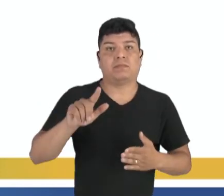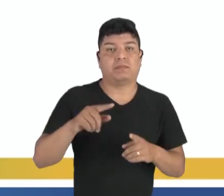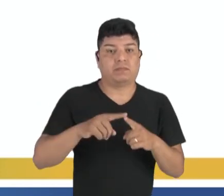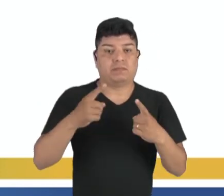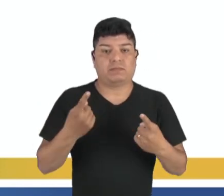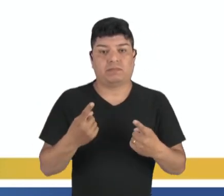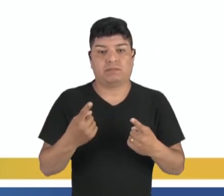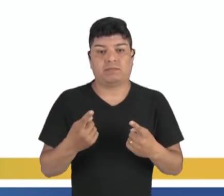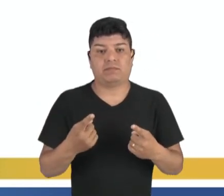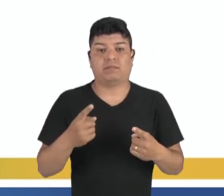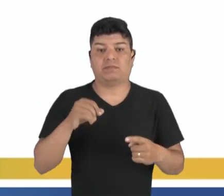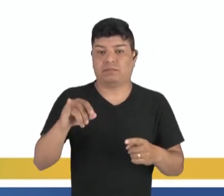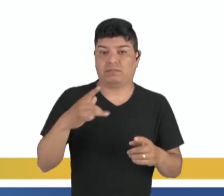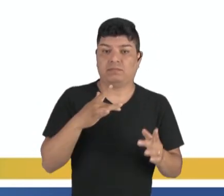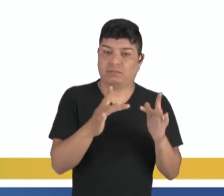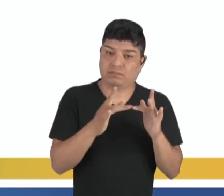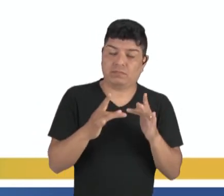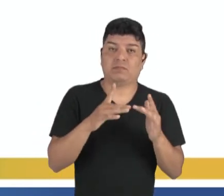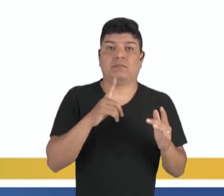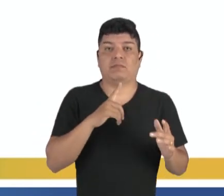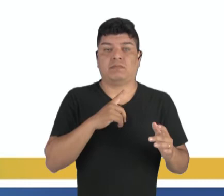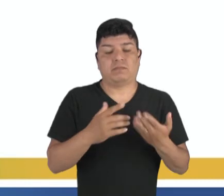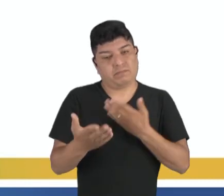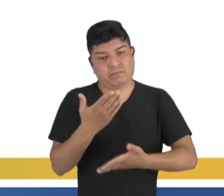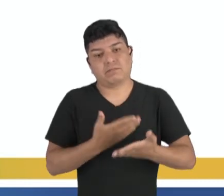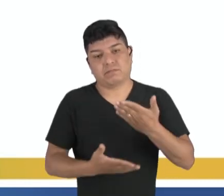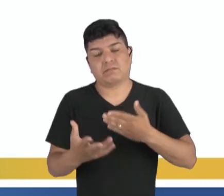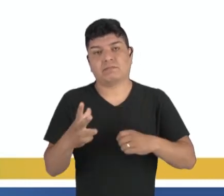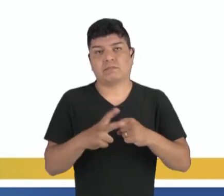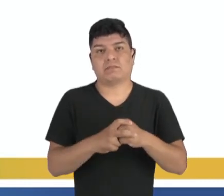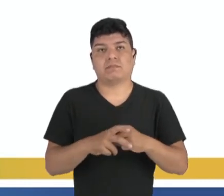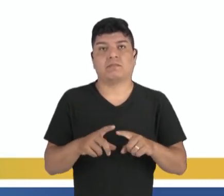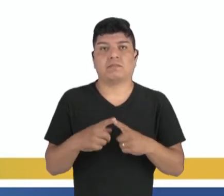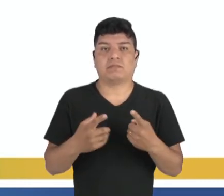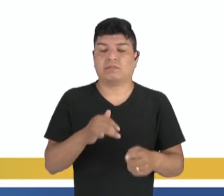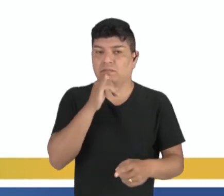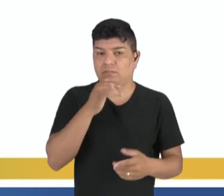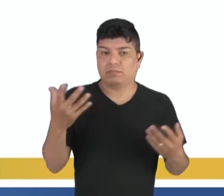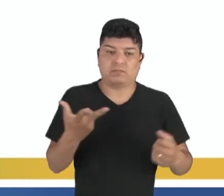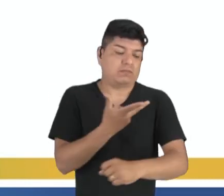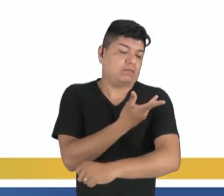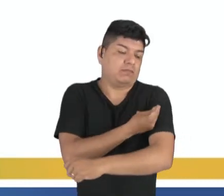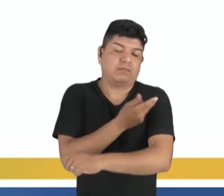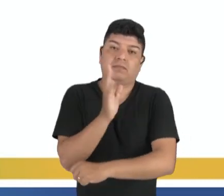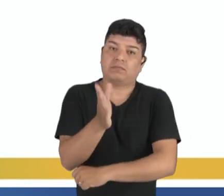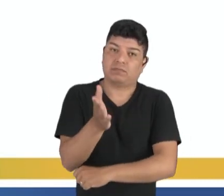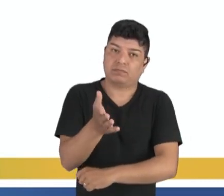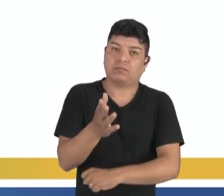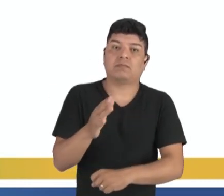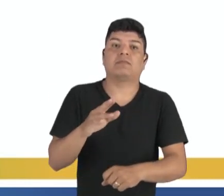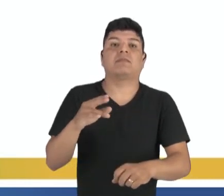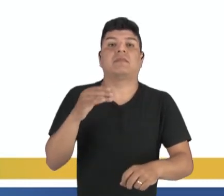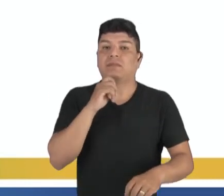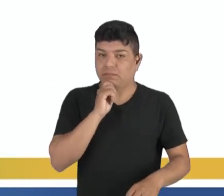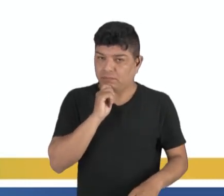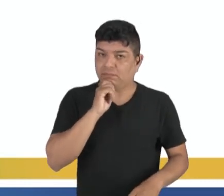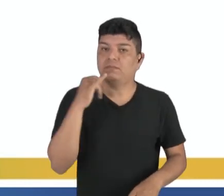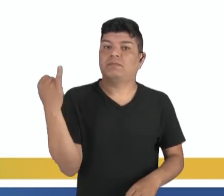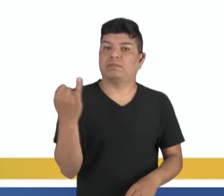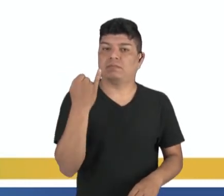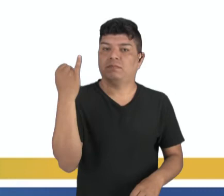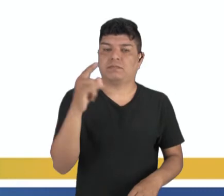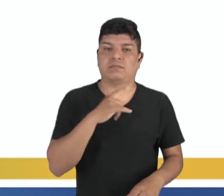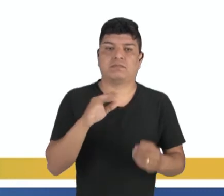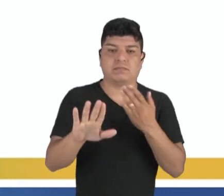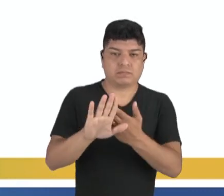de pessoas muito maior. Então, por mais que a gente esteja agora no ciclo de vacinas e tudo mais, ainda é importante manter o